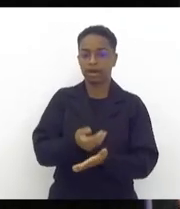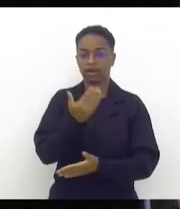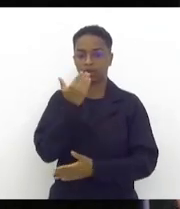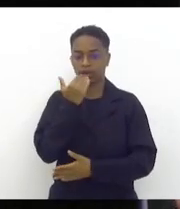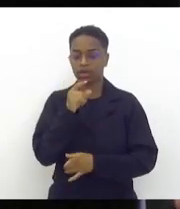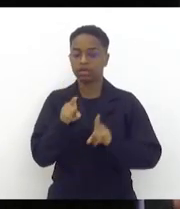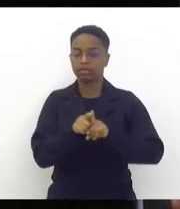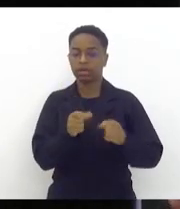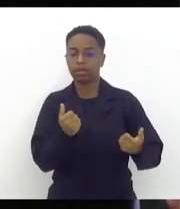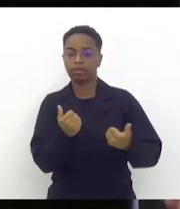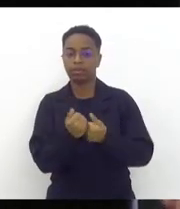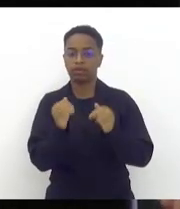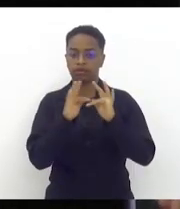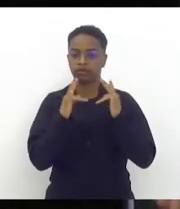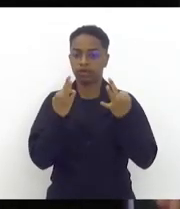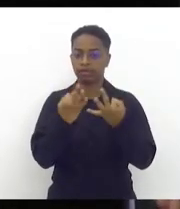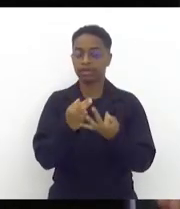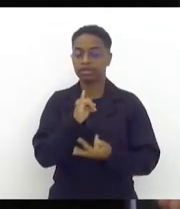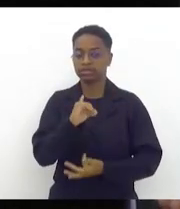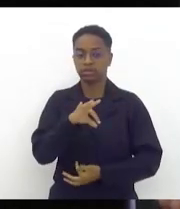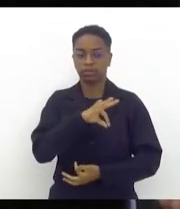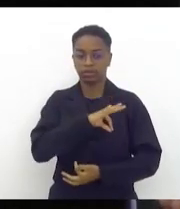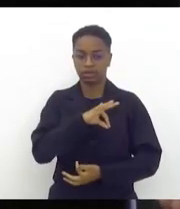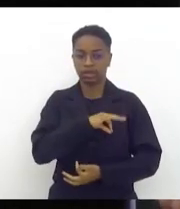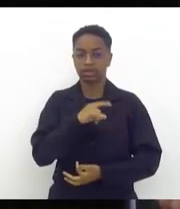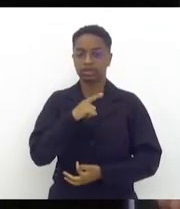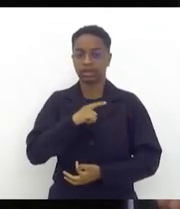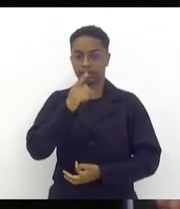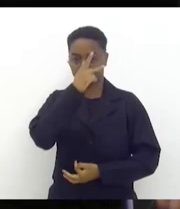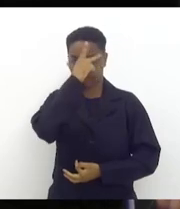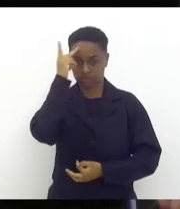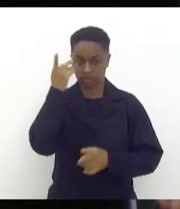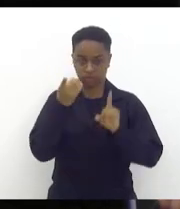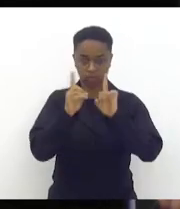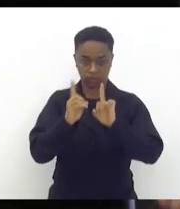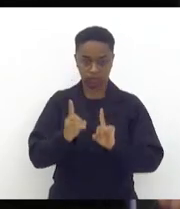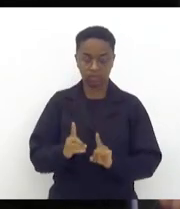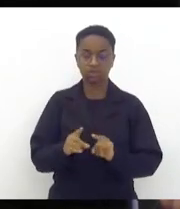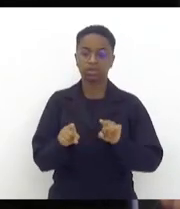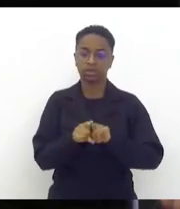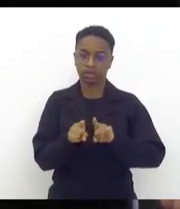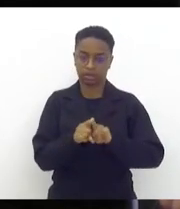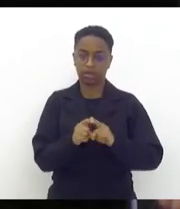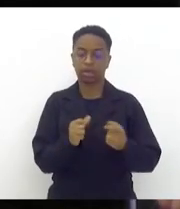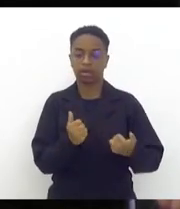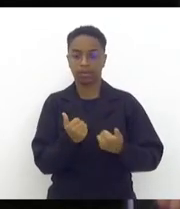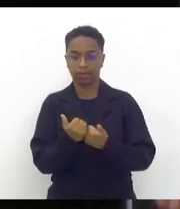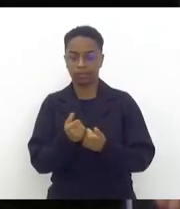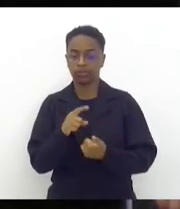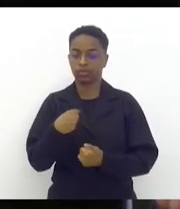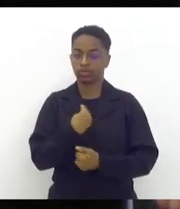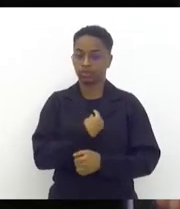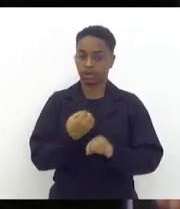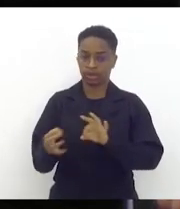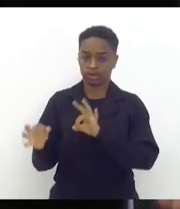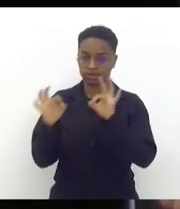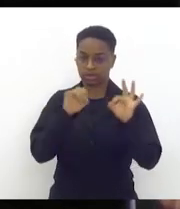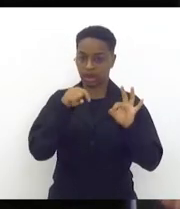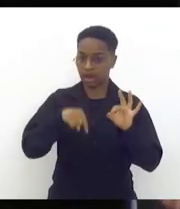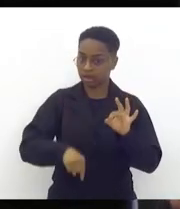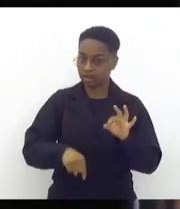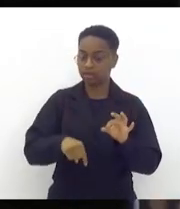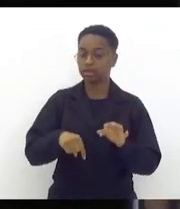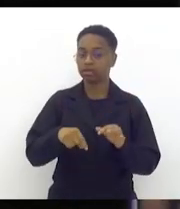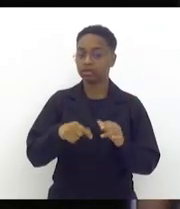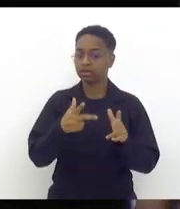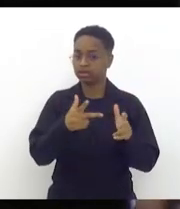para os policiais que tenham na sua família pessoas com deficiência. Nós assistimos aqui, nesse plenário,